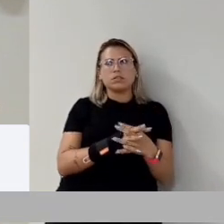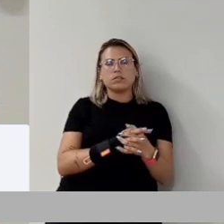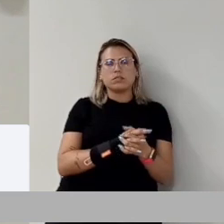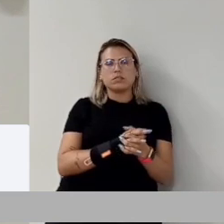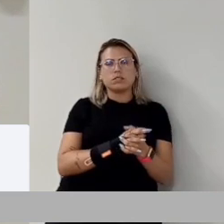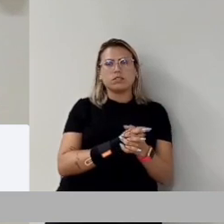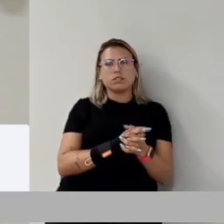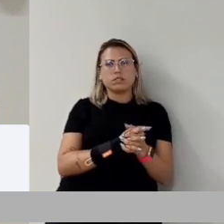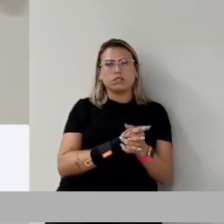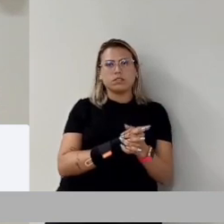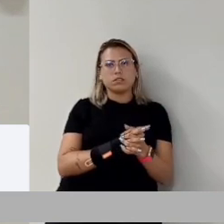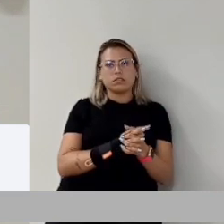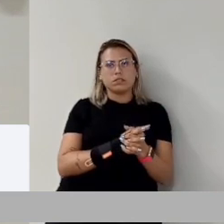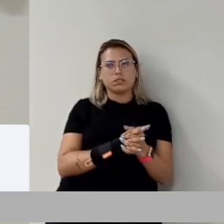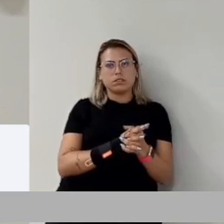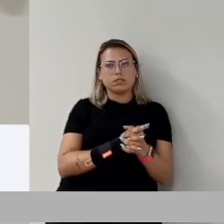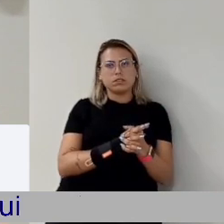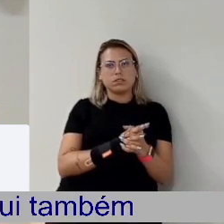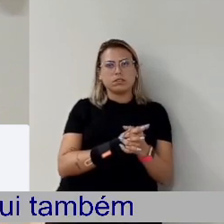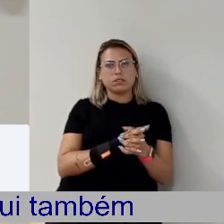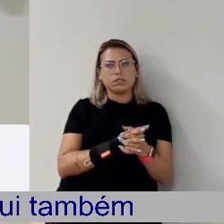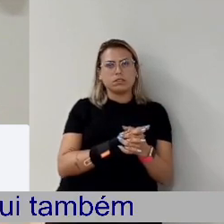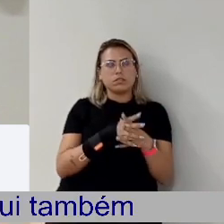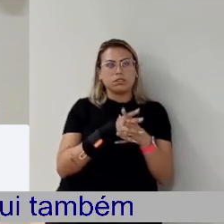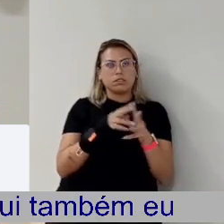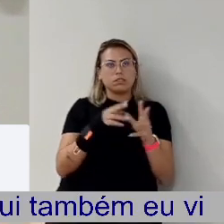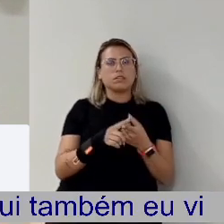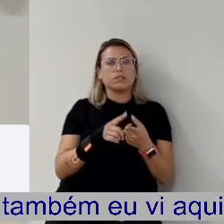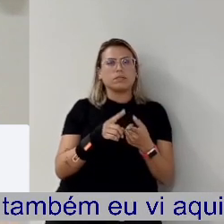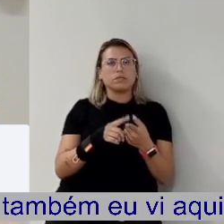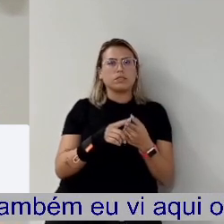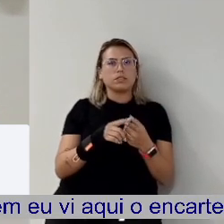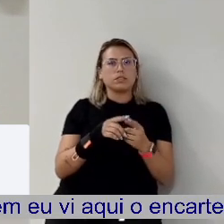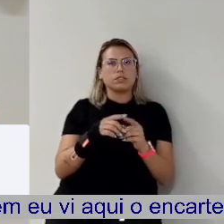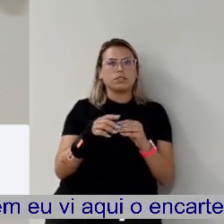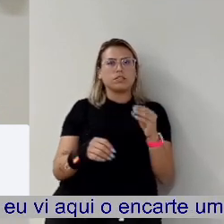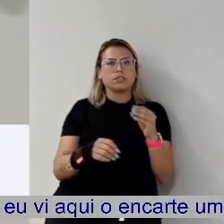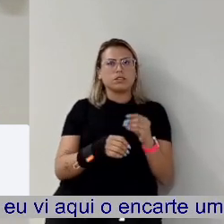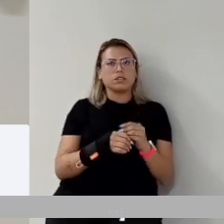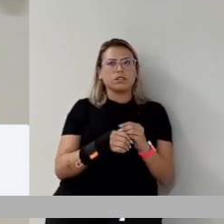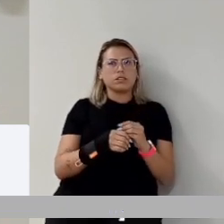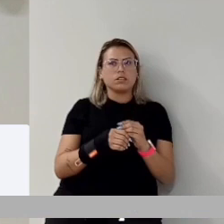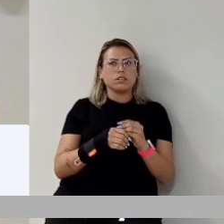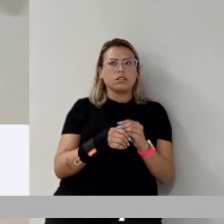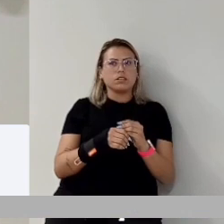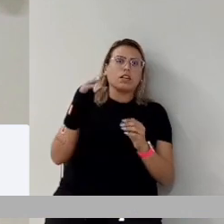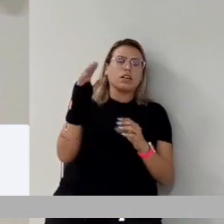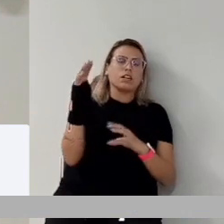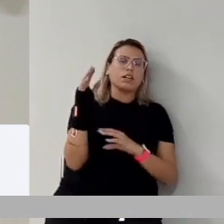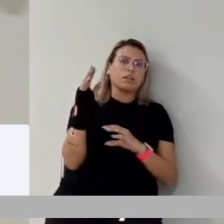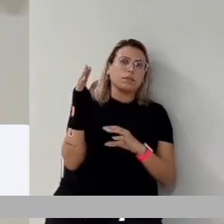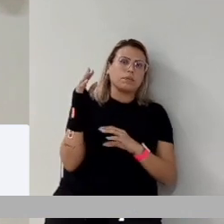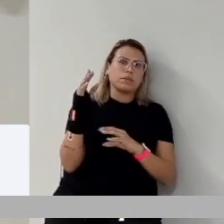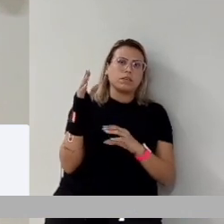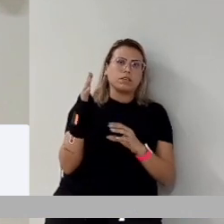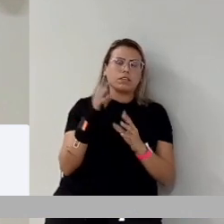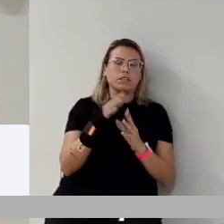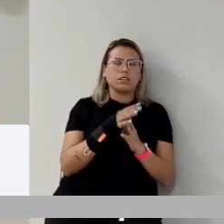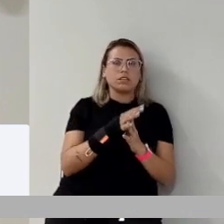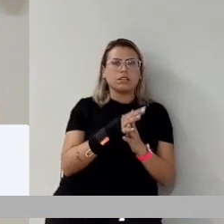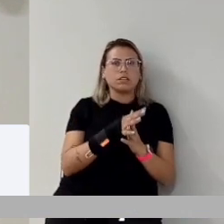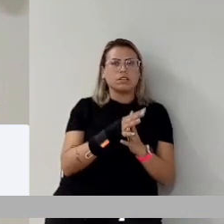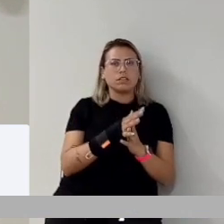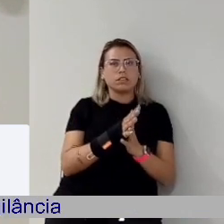eh eu queria aqui também eu vi aqui um encarte um cdzinho aqui da campanha né da a